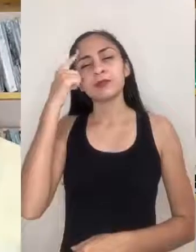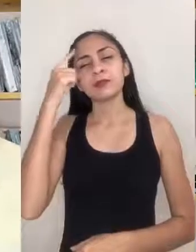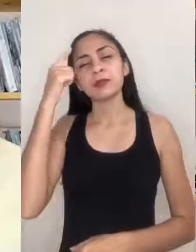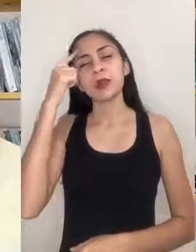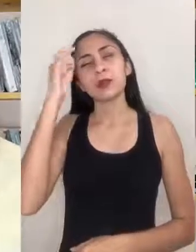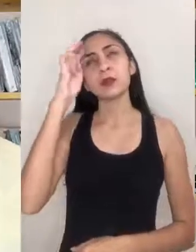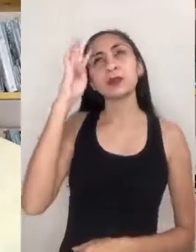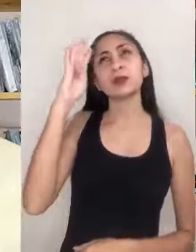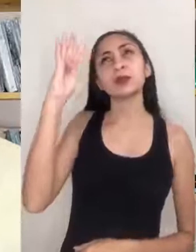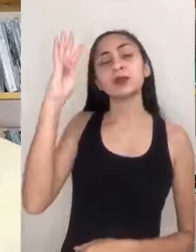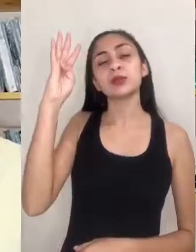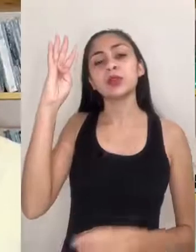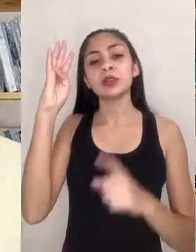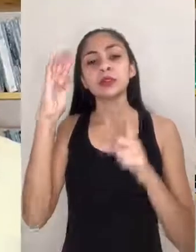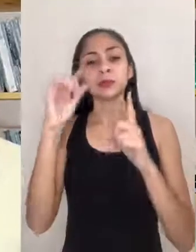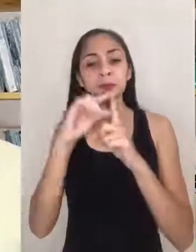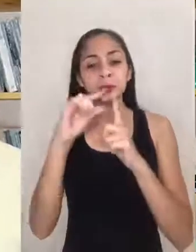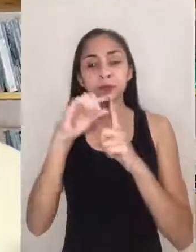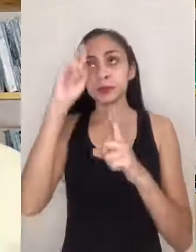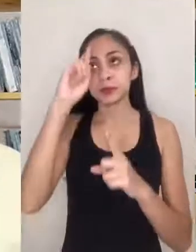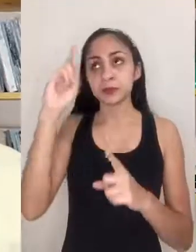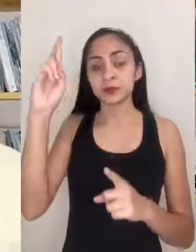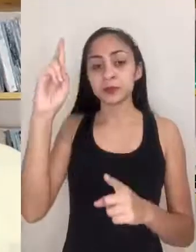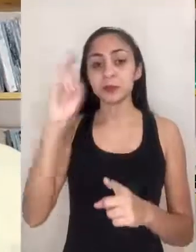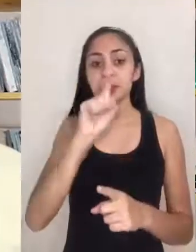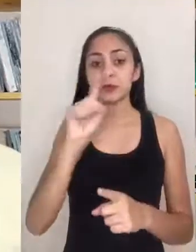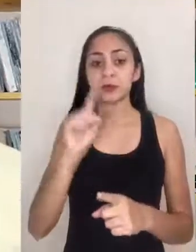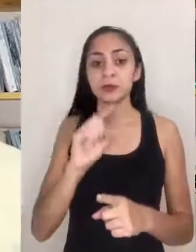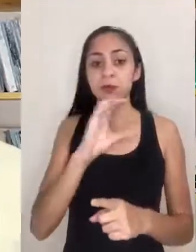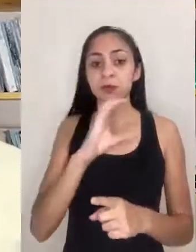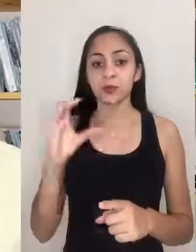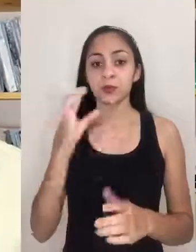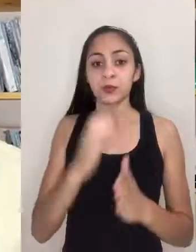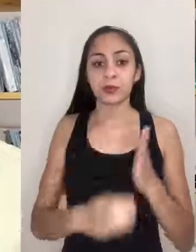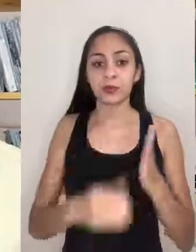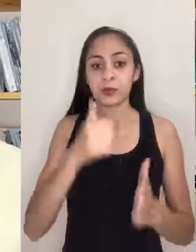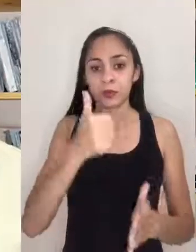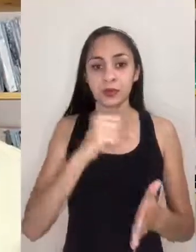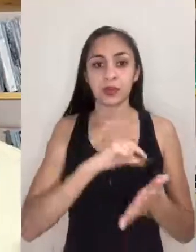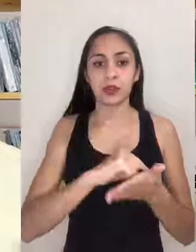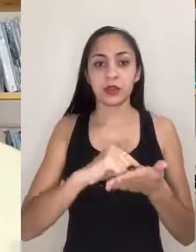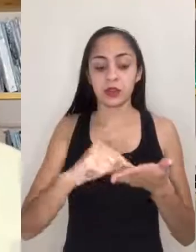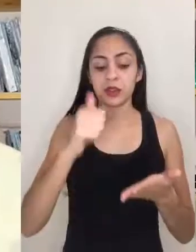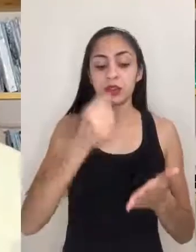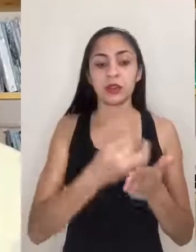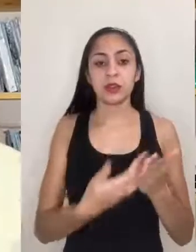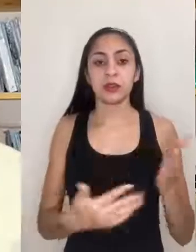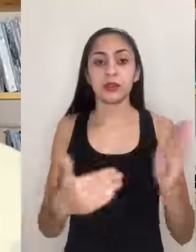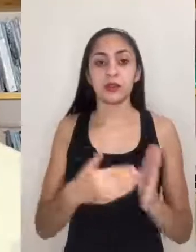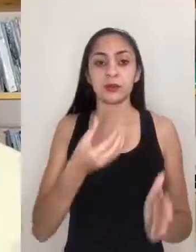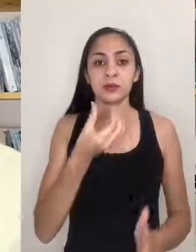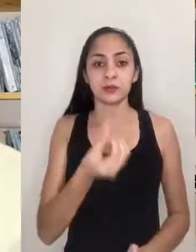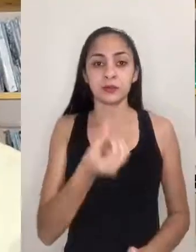momento a ouvir a palavra de Deus que está no capítulo 1 do profeta Zacarias, do verso 1 ao